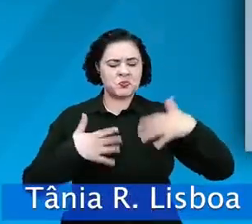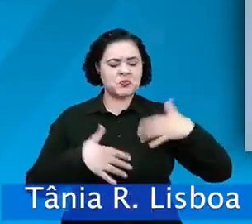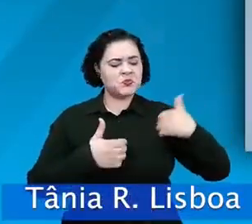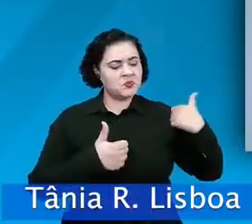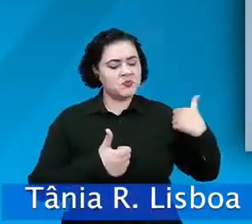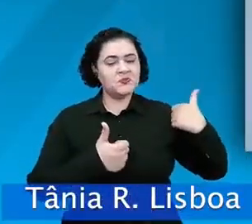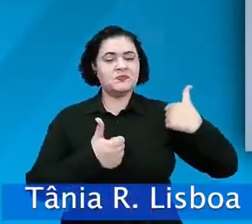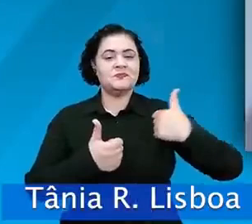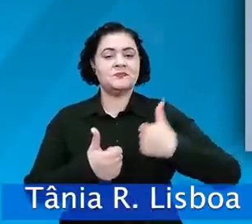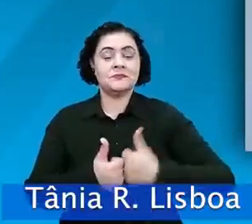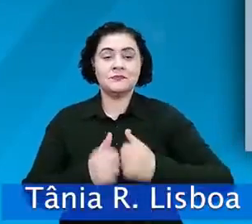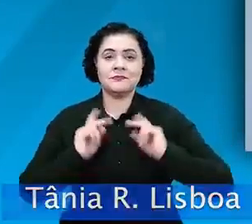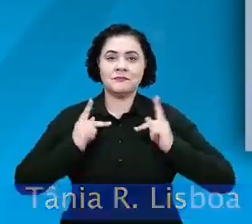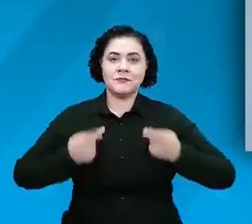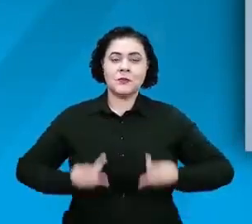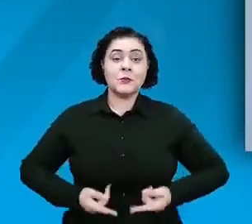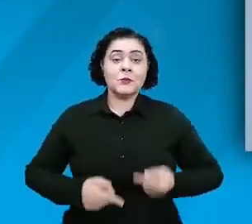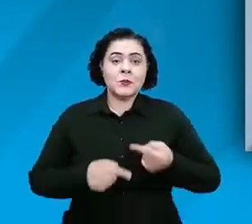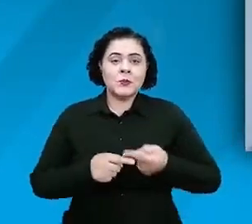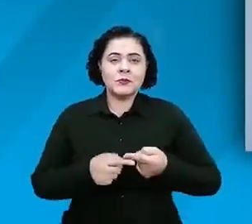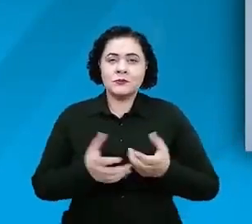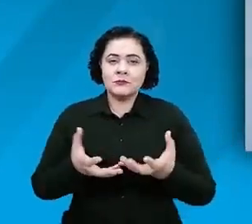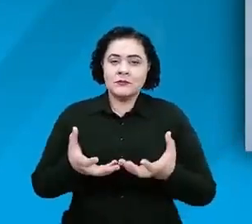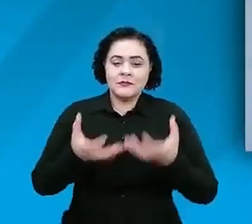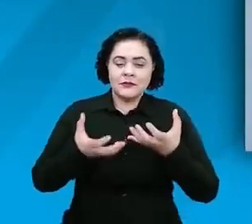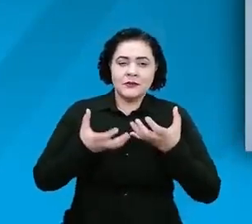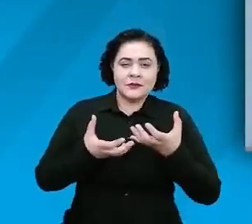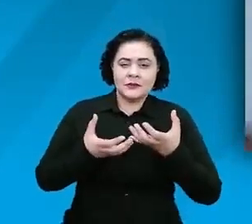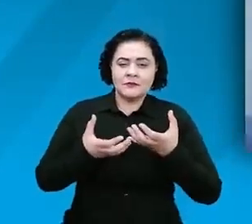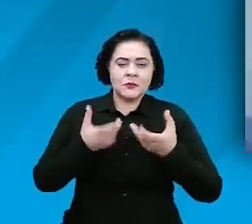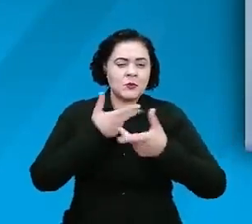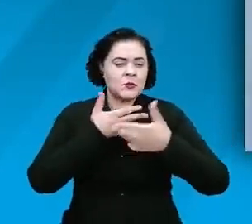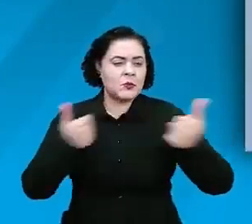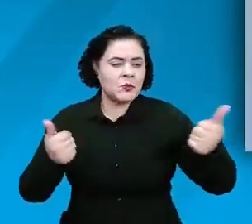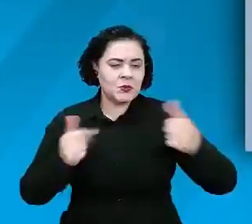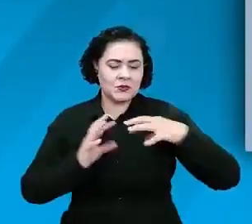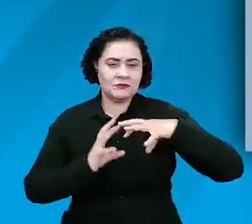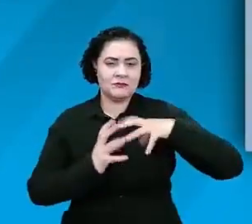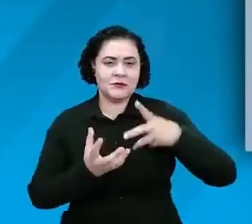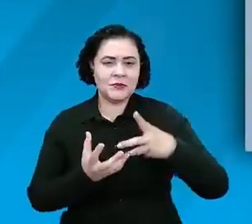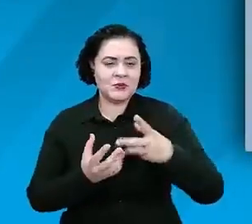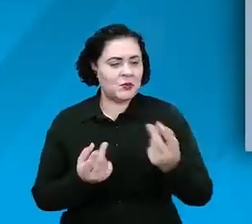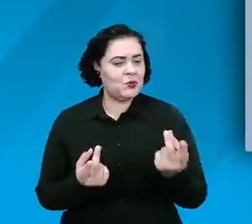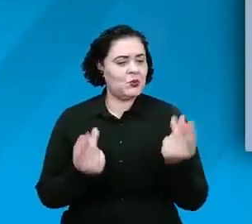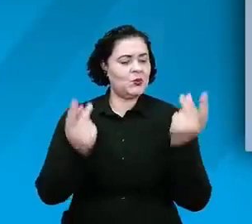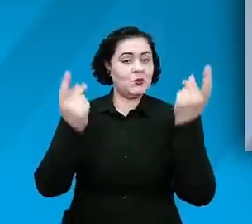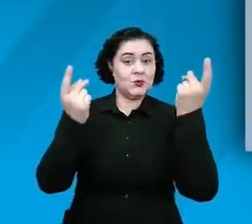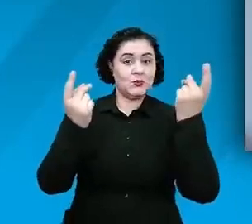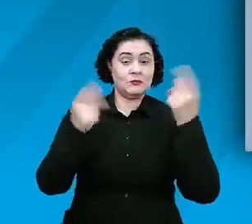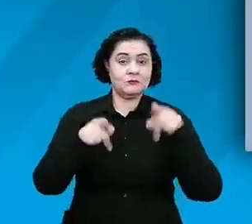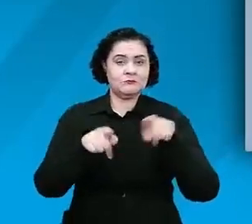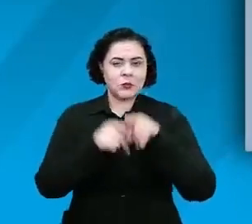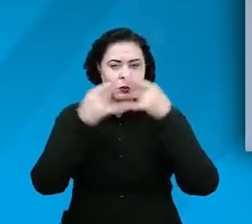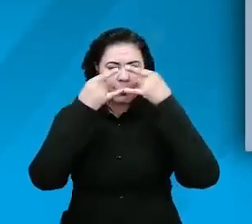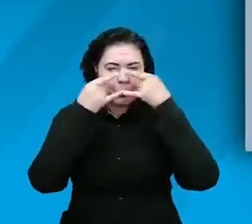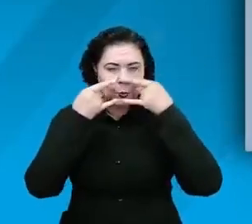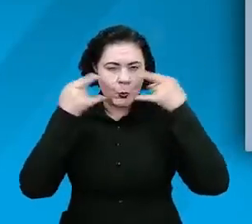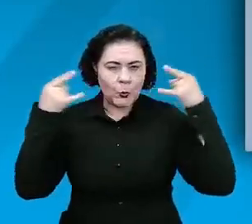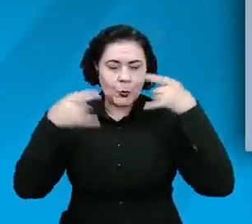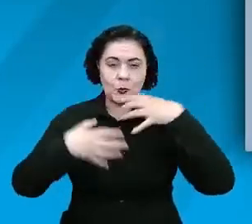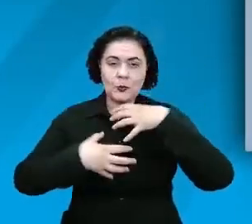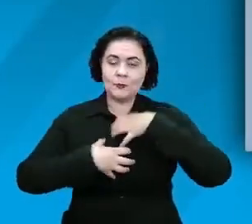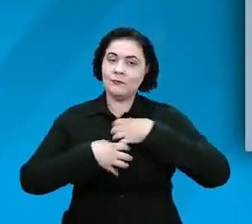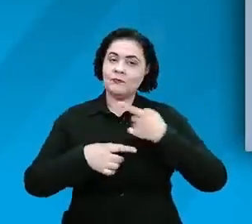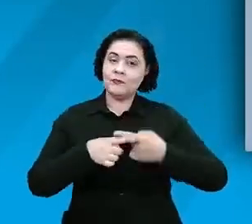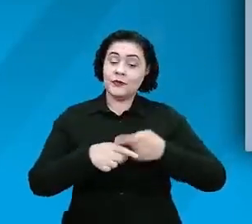do planeta, a sede de bens da terra, de riquezas, a ambição